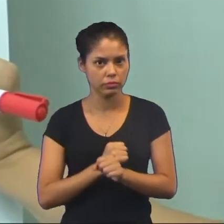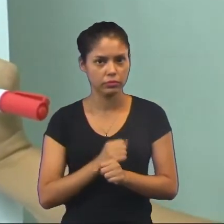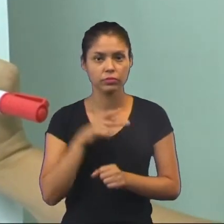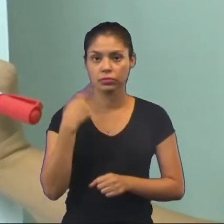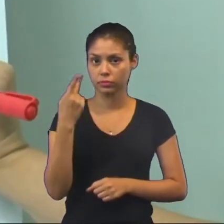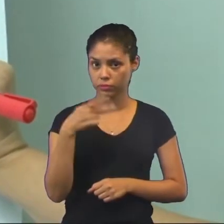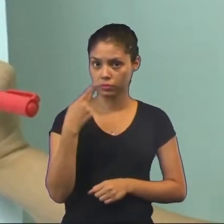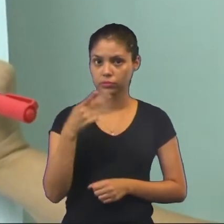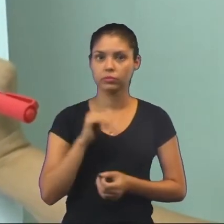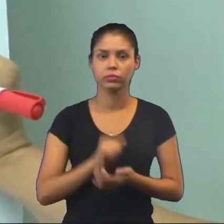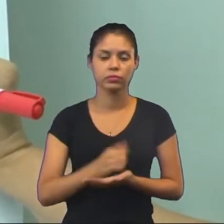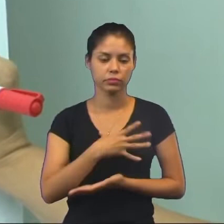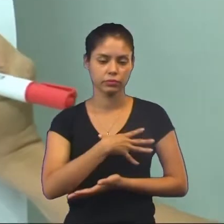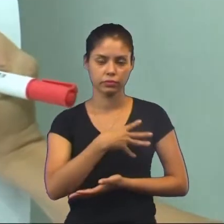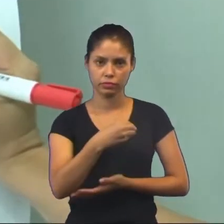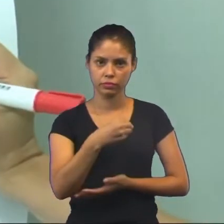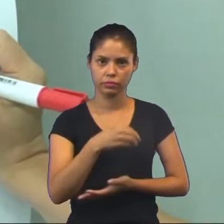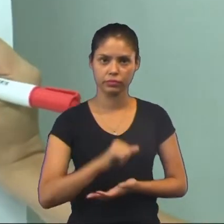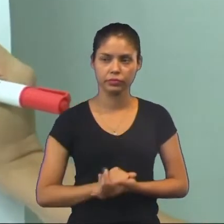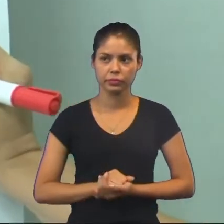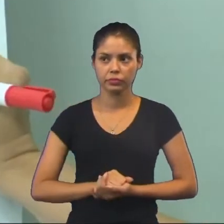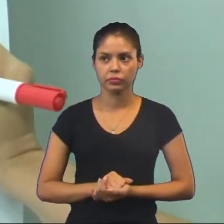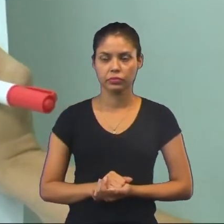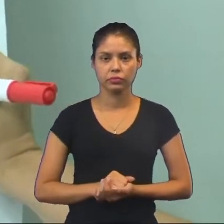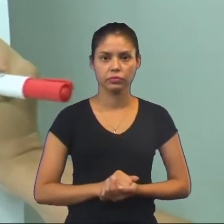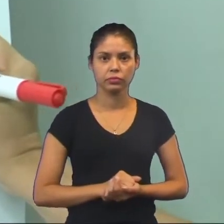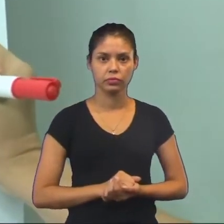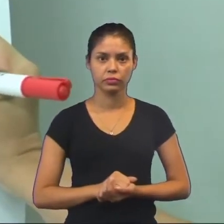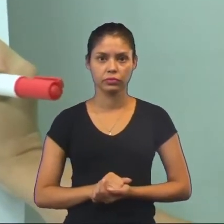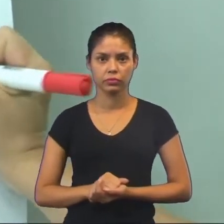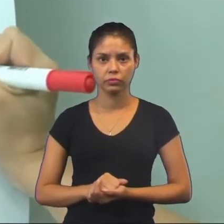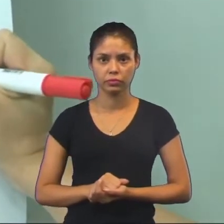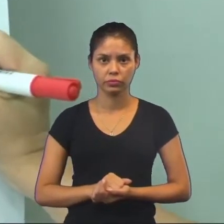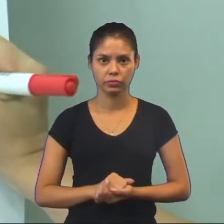A fala do filho.